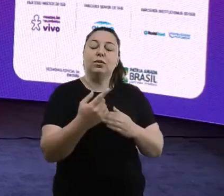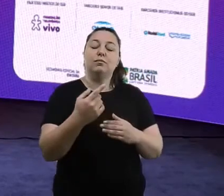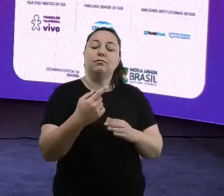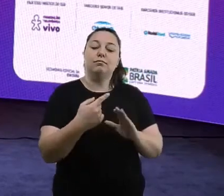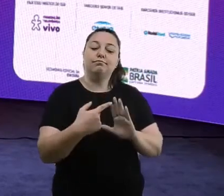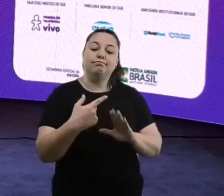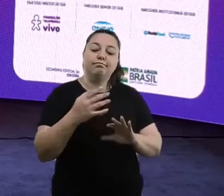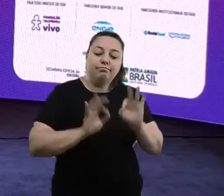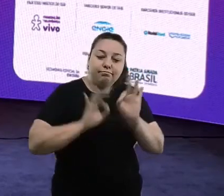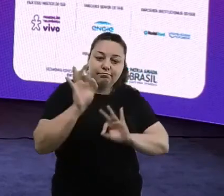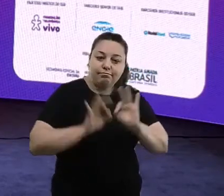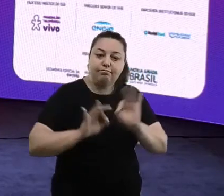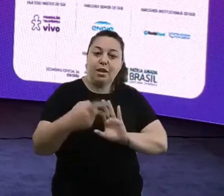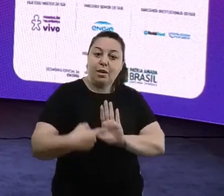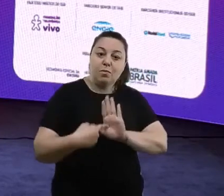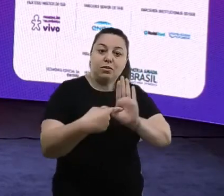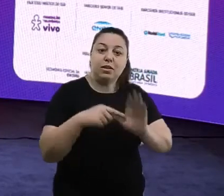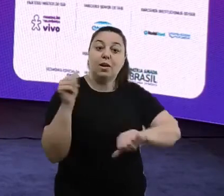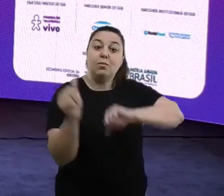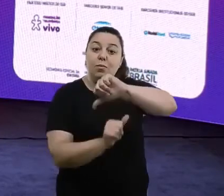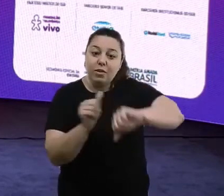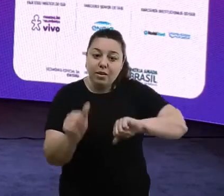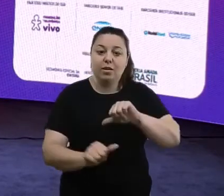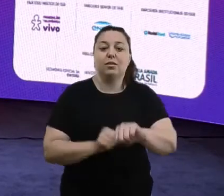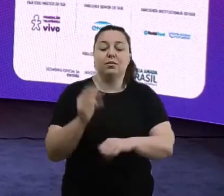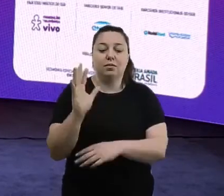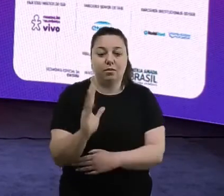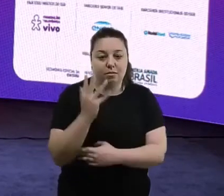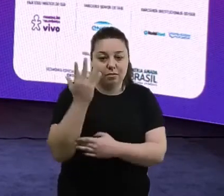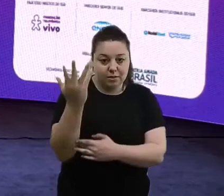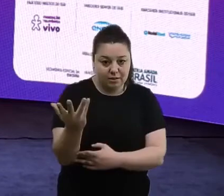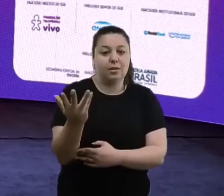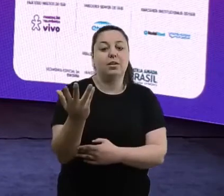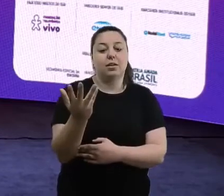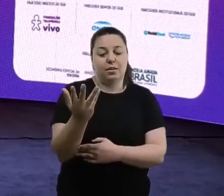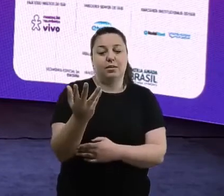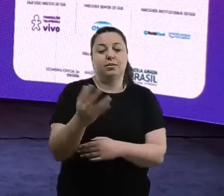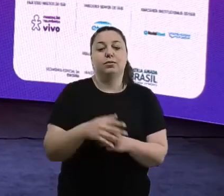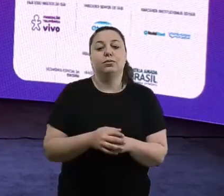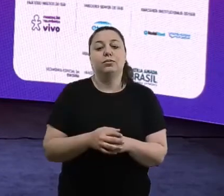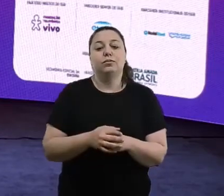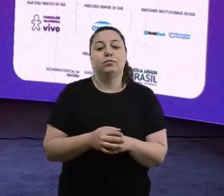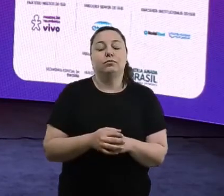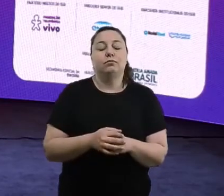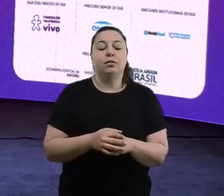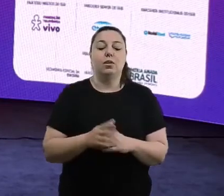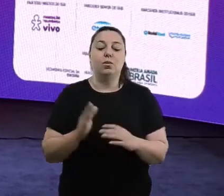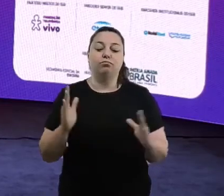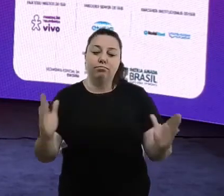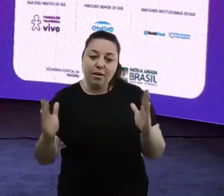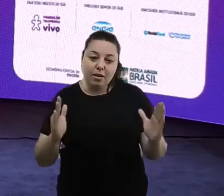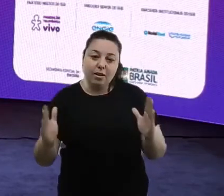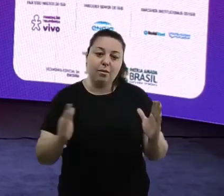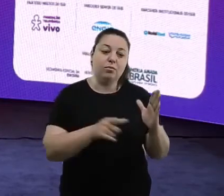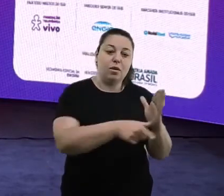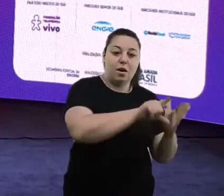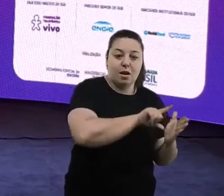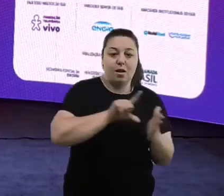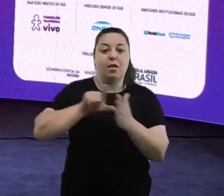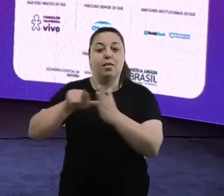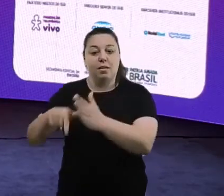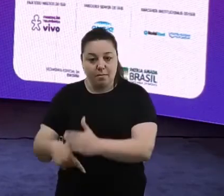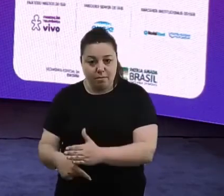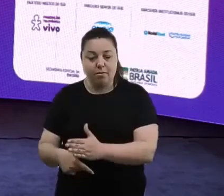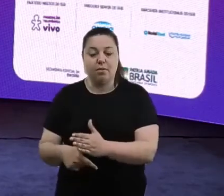partir dessa iniciativa, que as mudanças que a gente está gerando para o beneficiário de um momento para o outro, né, e também poder comparar